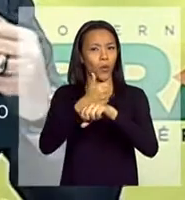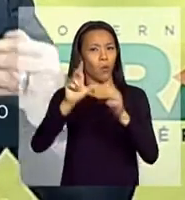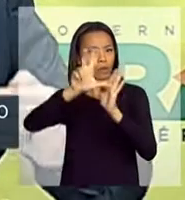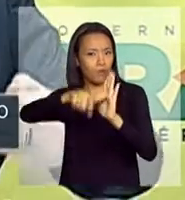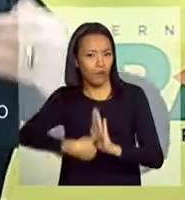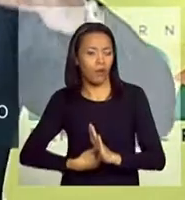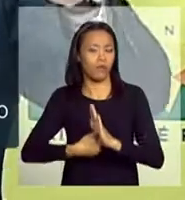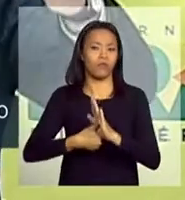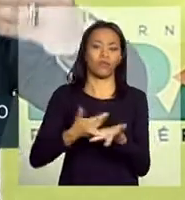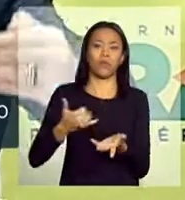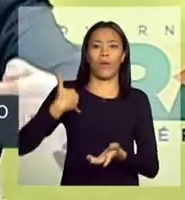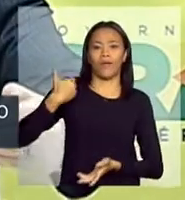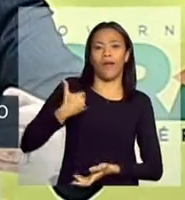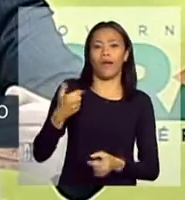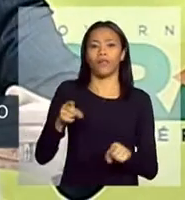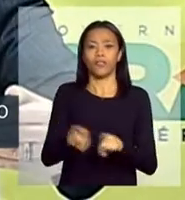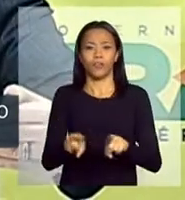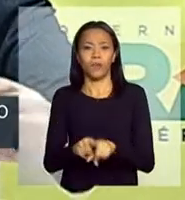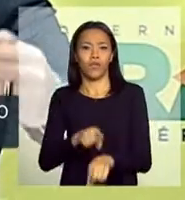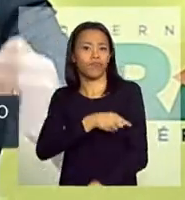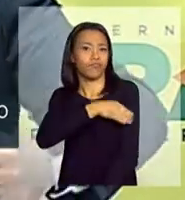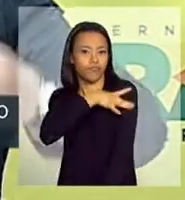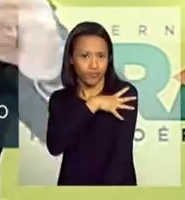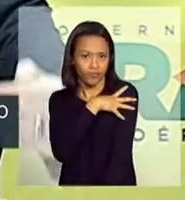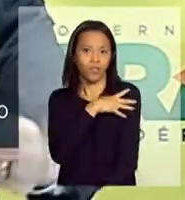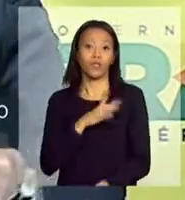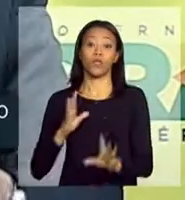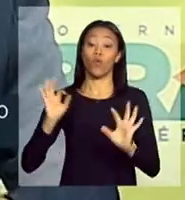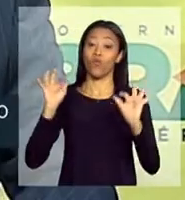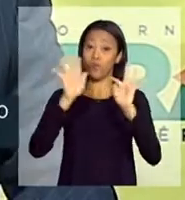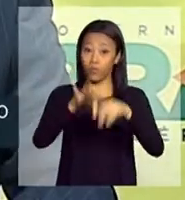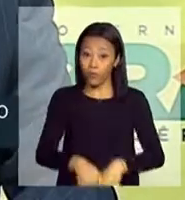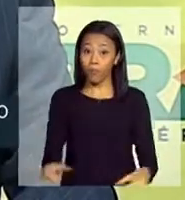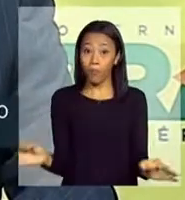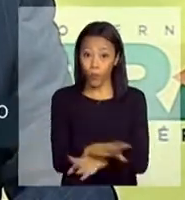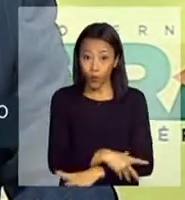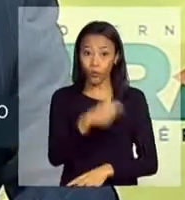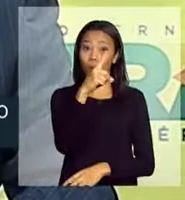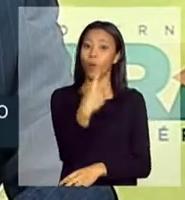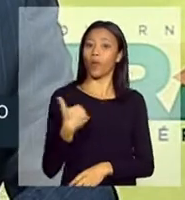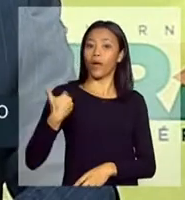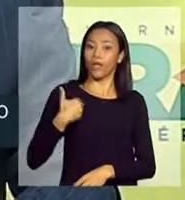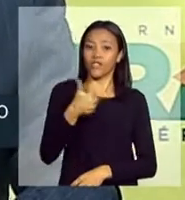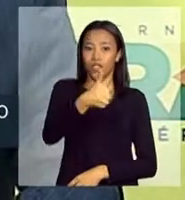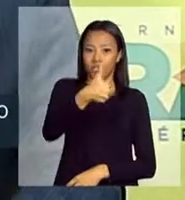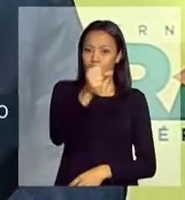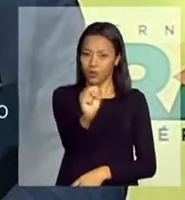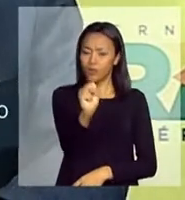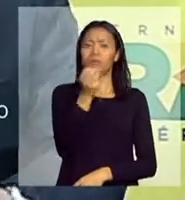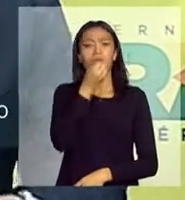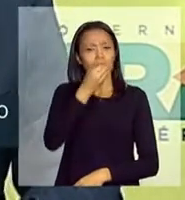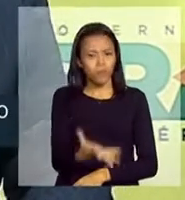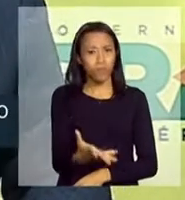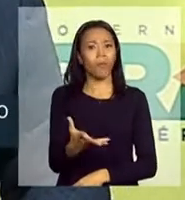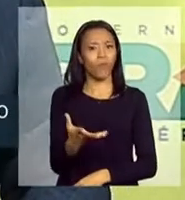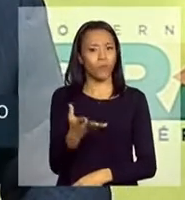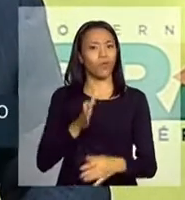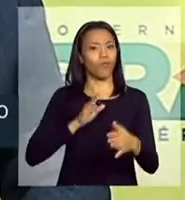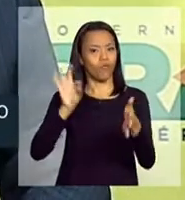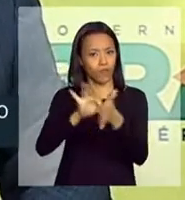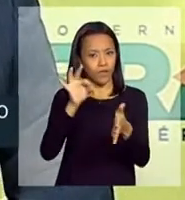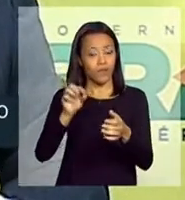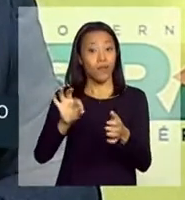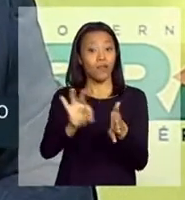eles estão chegando concluindo com 17 18 anos estão fazendo ENEM e o que é muito positivo é